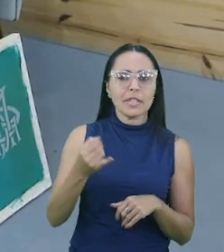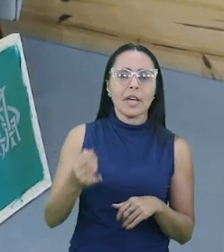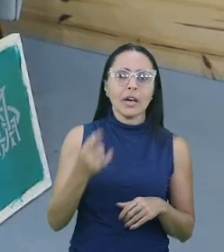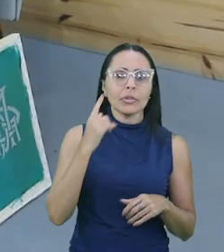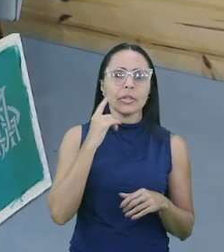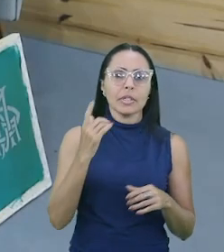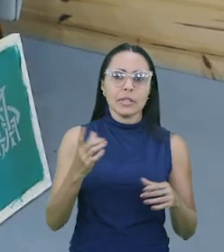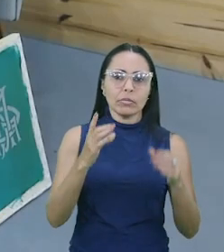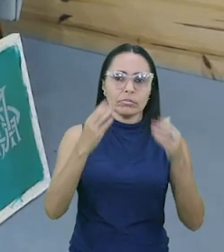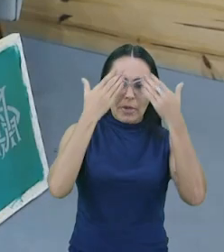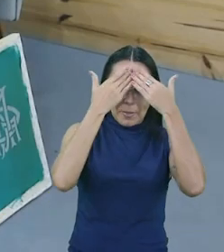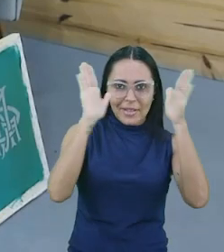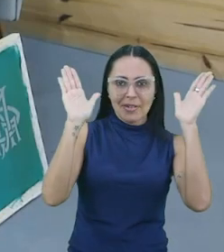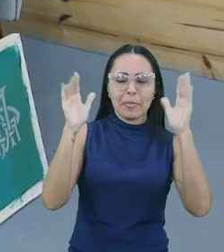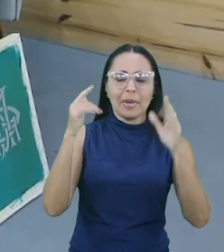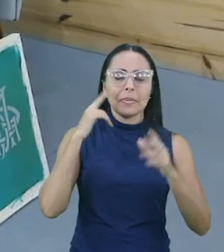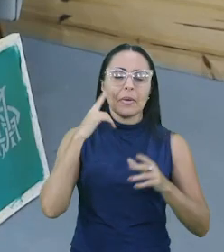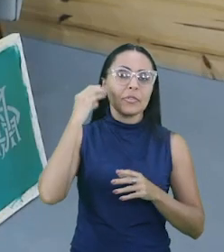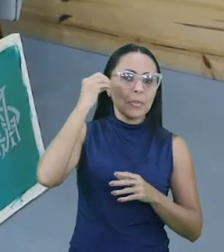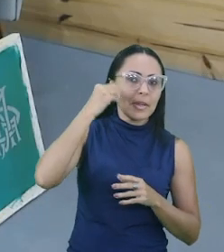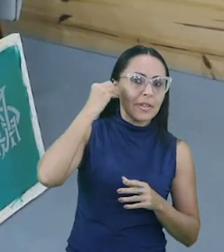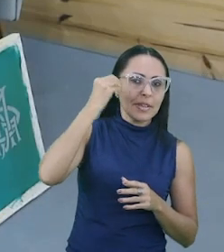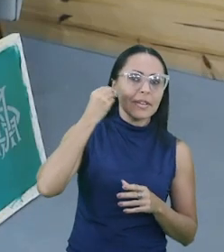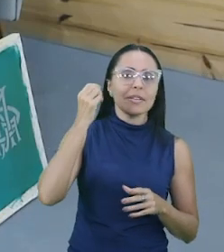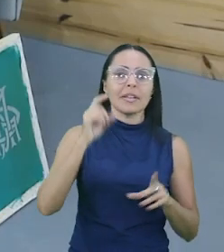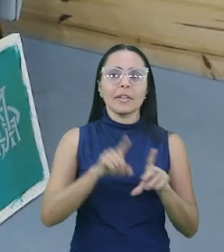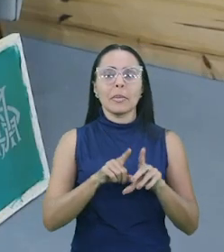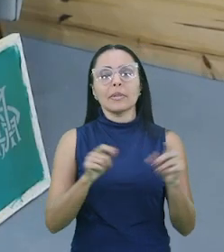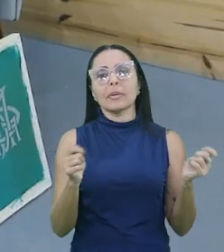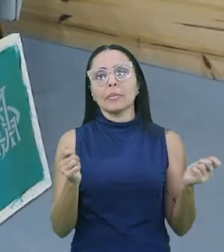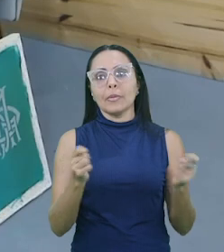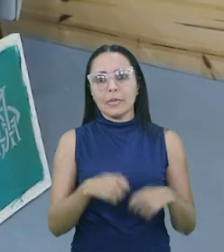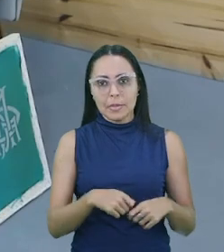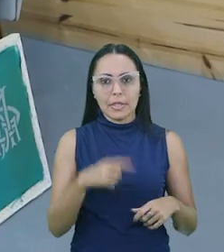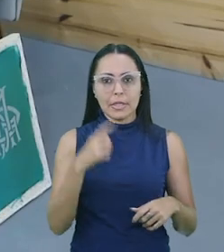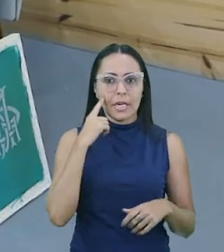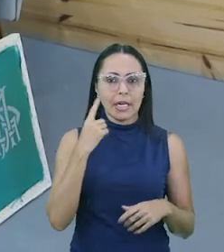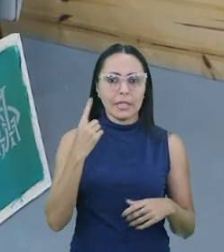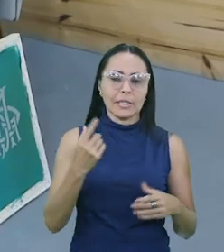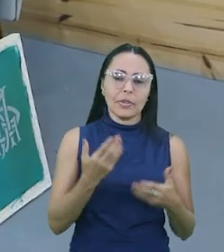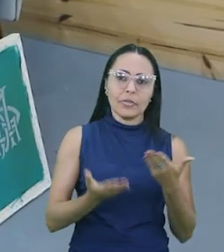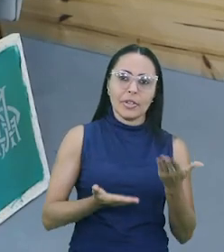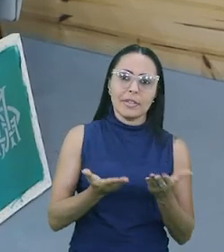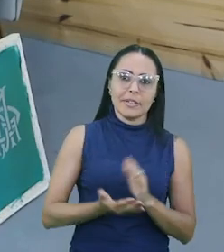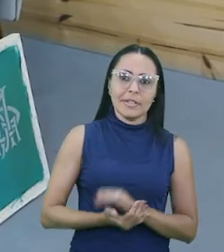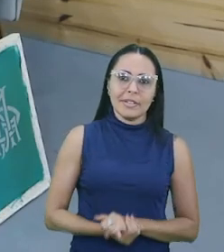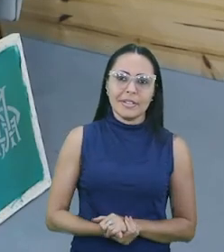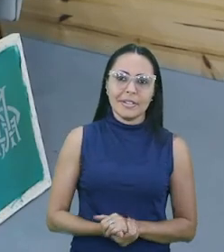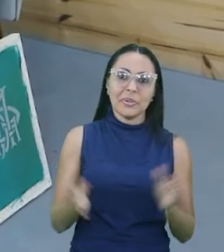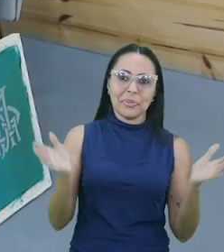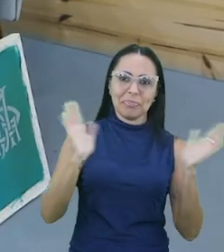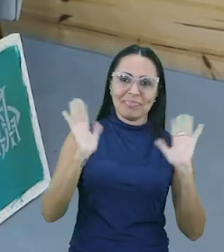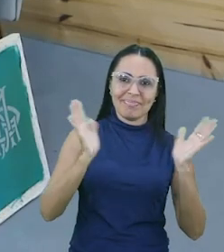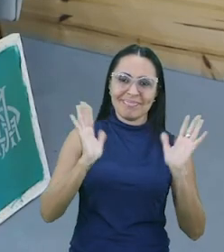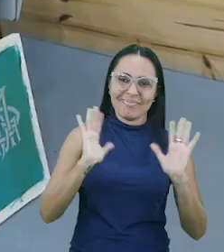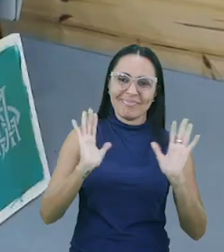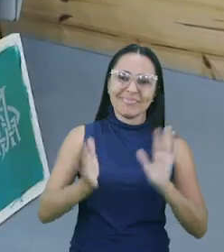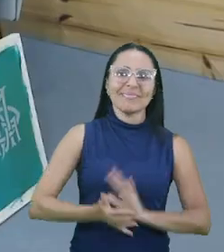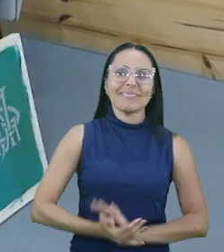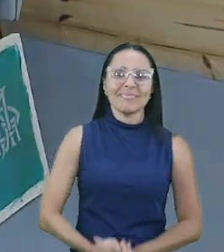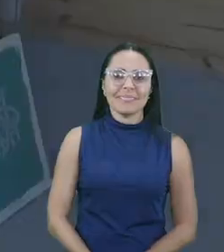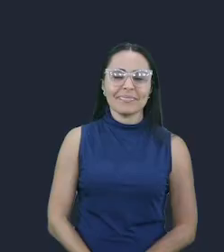que vocês também possam experienciar as possibilidades que a serigrafia oferece. Tchau, tchau. Até a próxima.